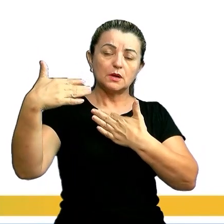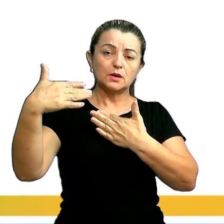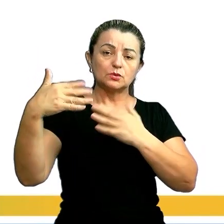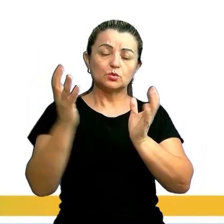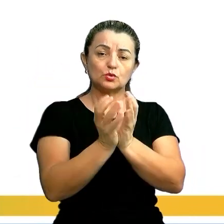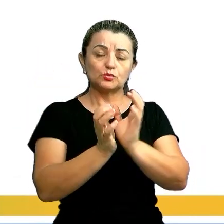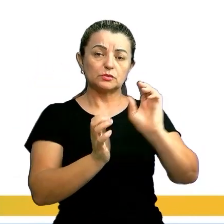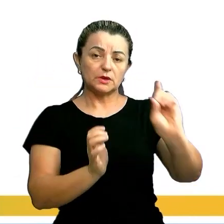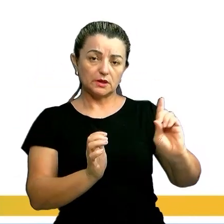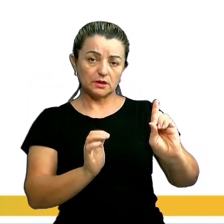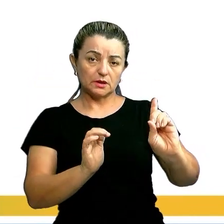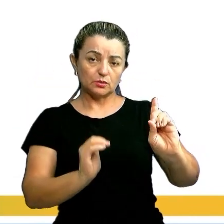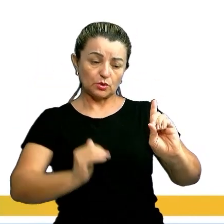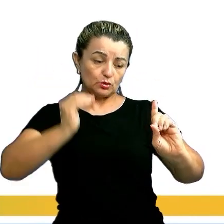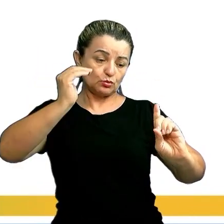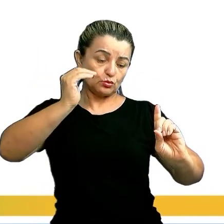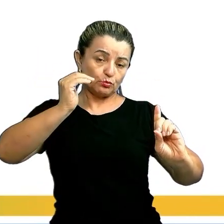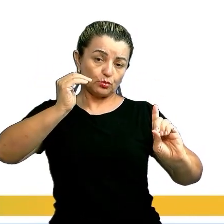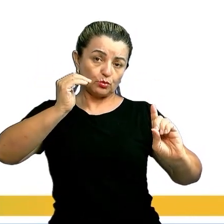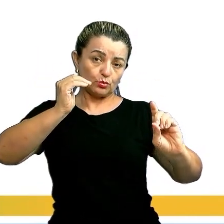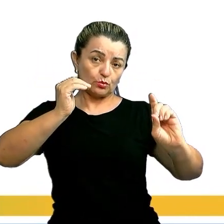do que do grupo E.